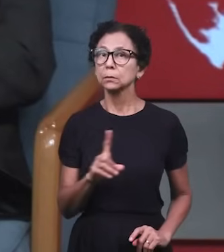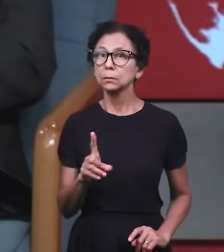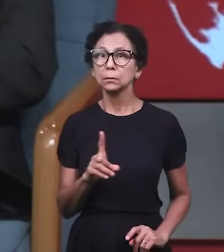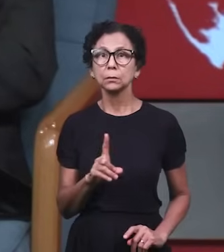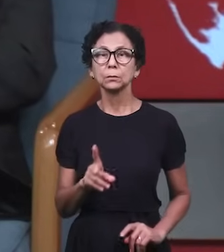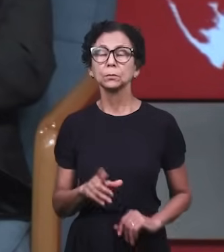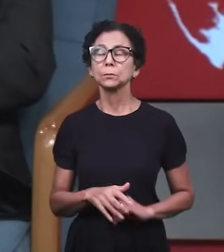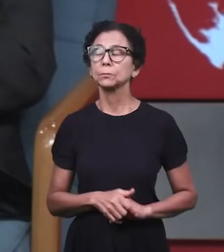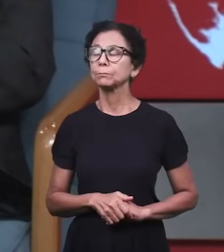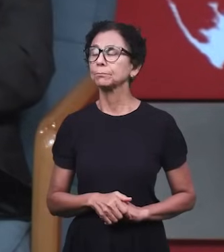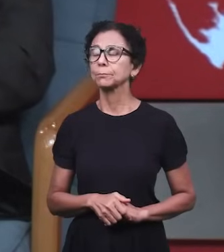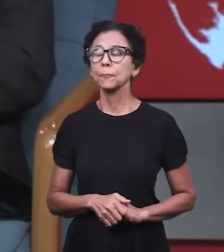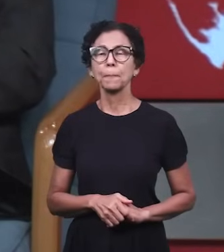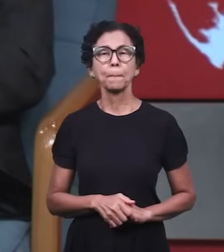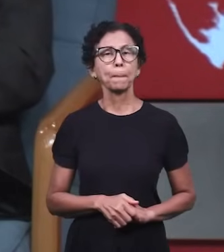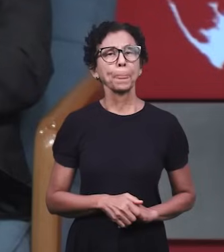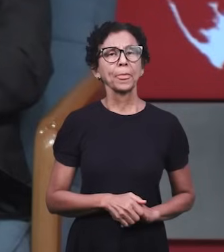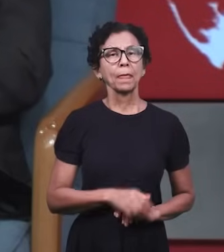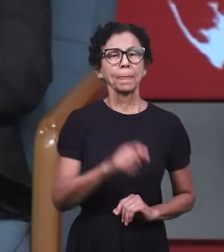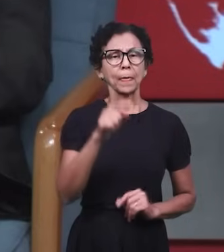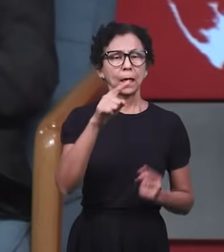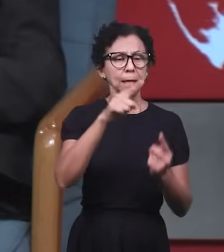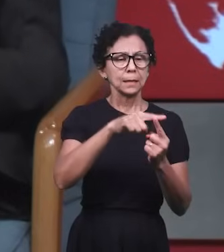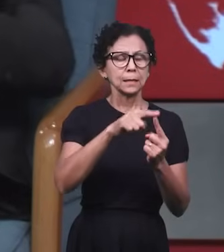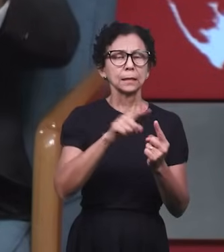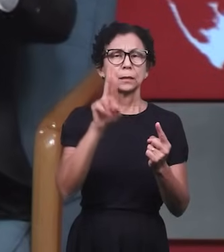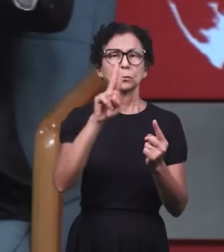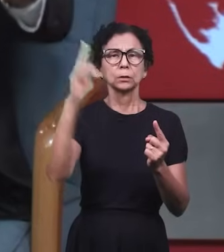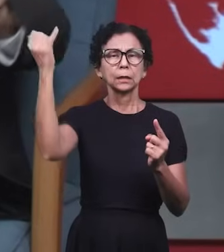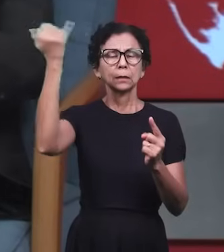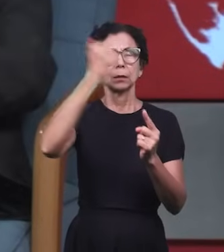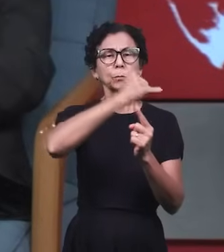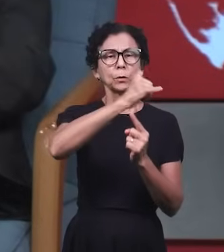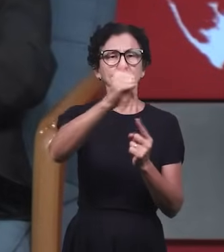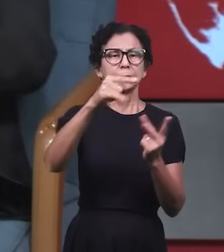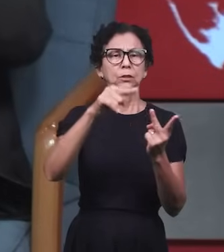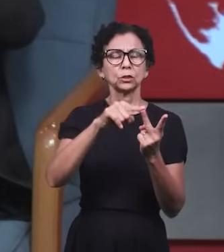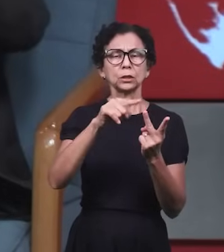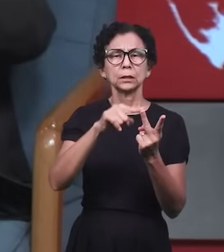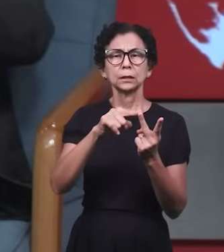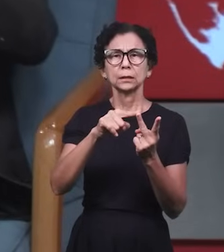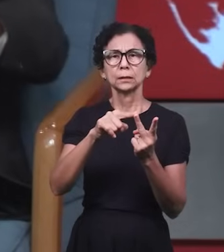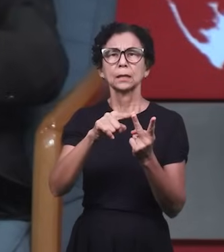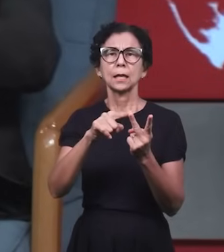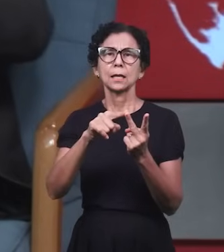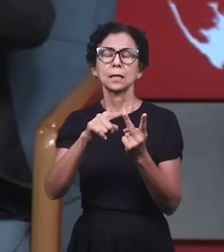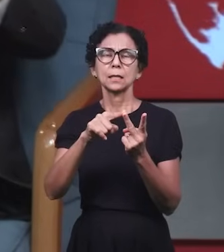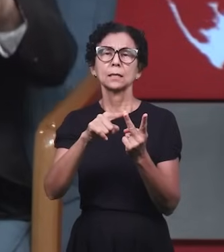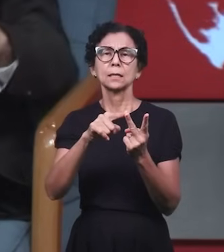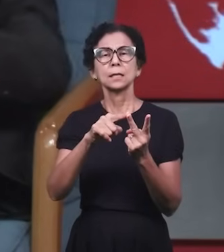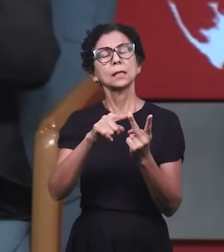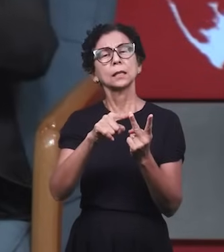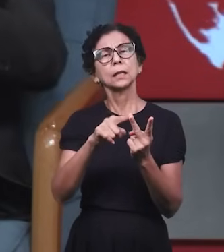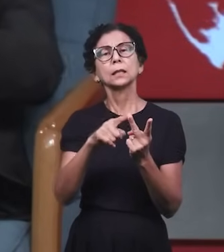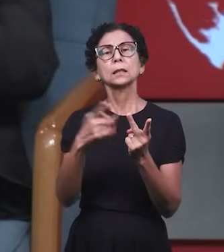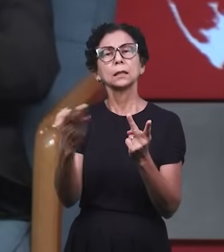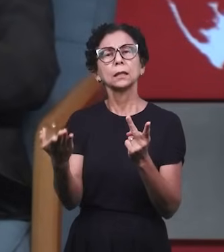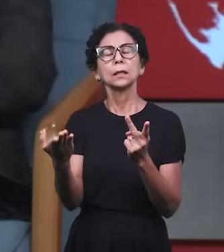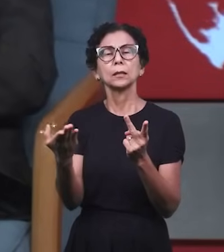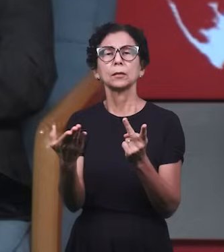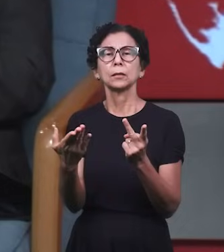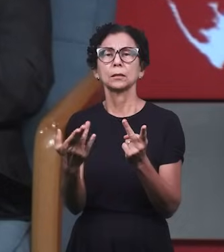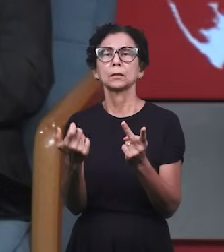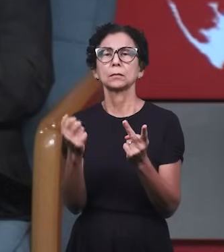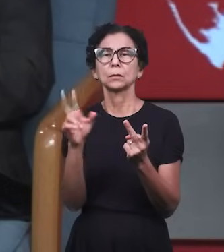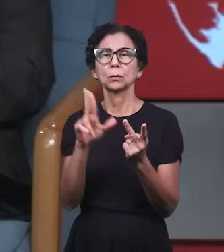igreja. Não, a profecia, o irmão que é usado na profecia e que ele profetiza para um, para outro e ele domina todo o ambiente